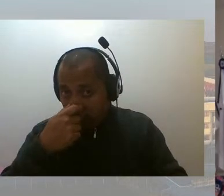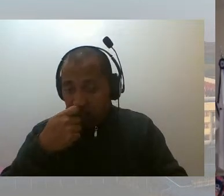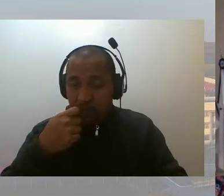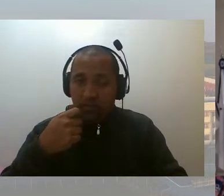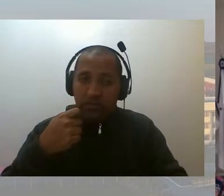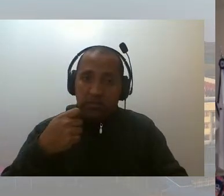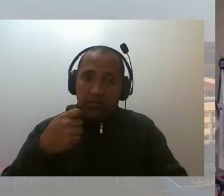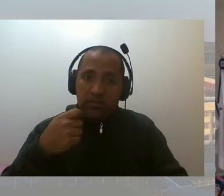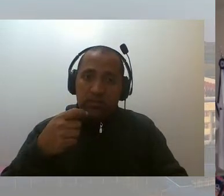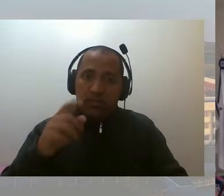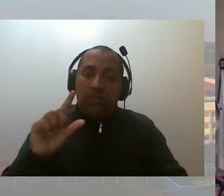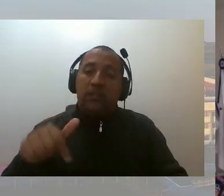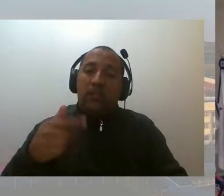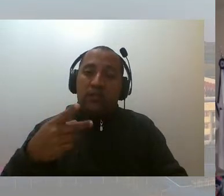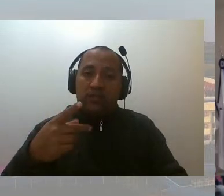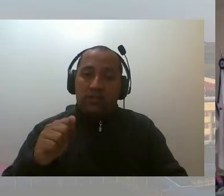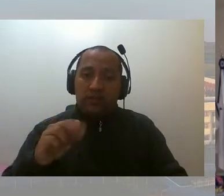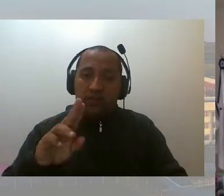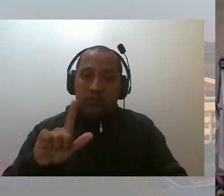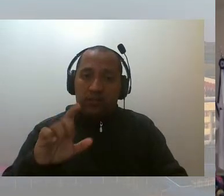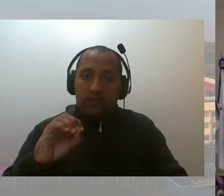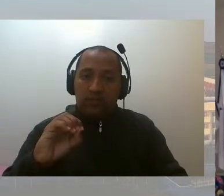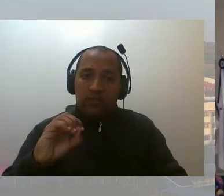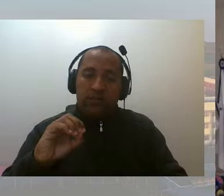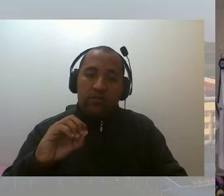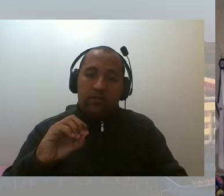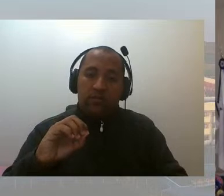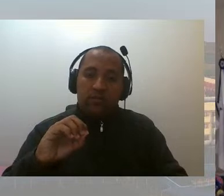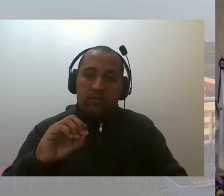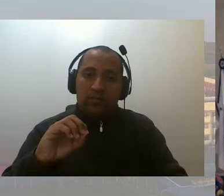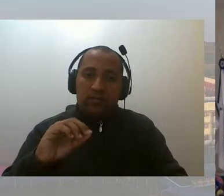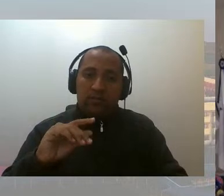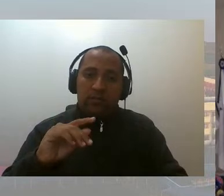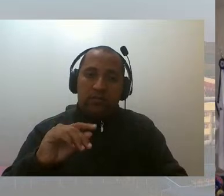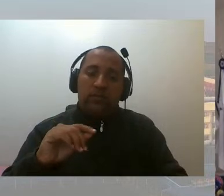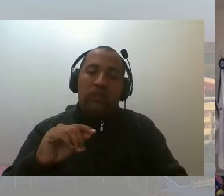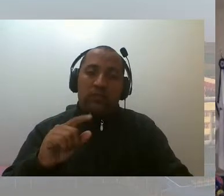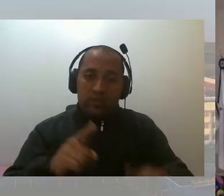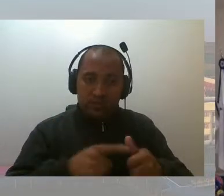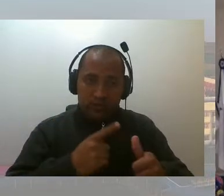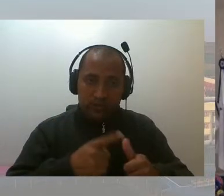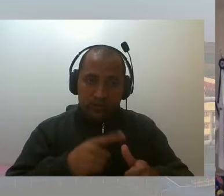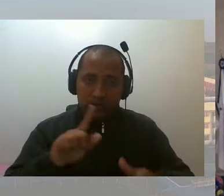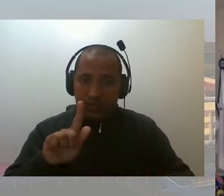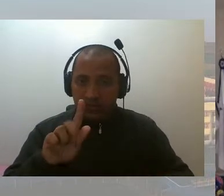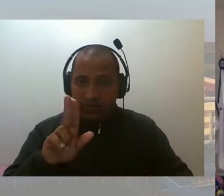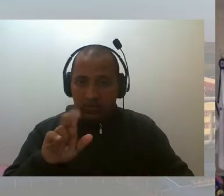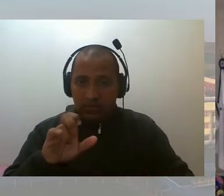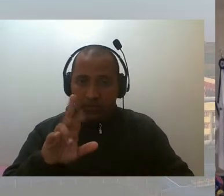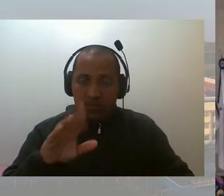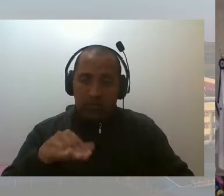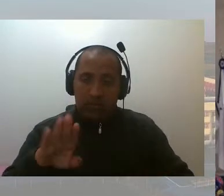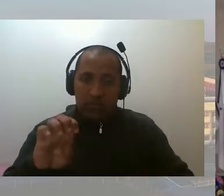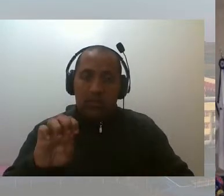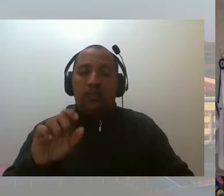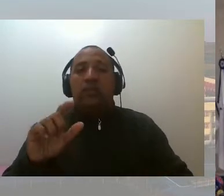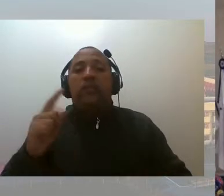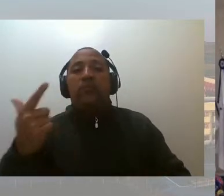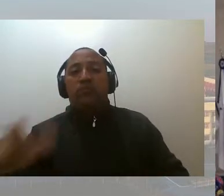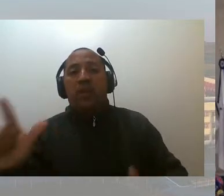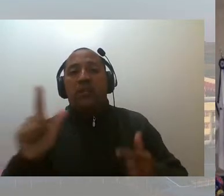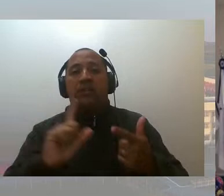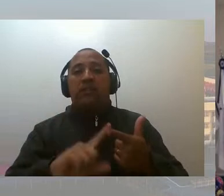Depois seria o Paulo. Não sei se. Acho que foi primeiro o Guilherme. Depois o conselheiro Paulo Silveira.